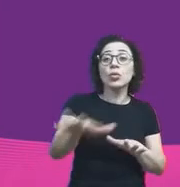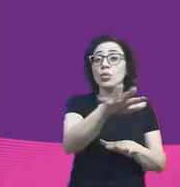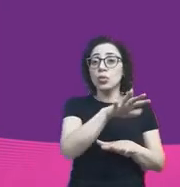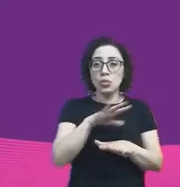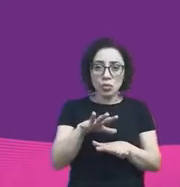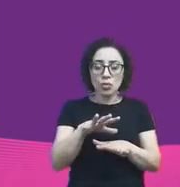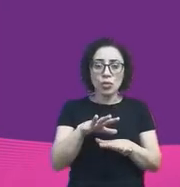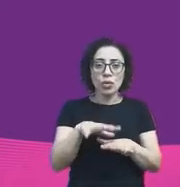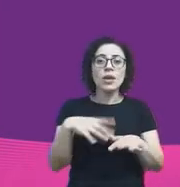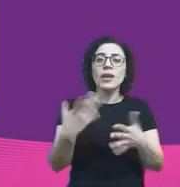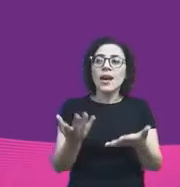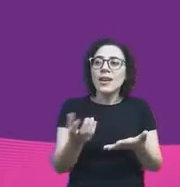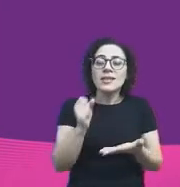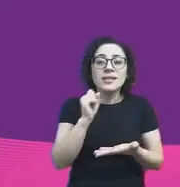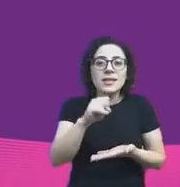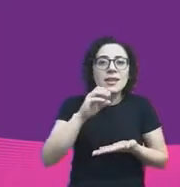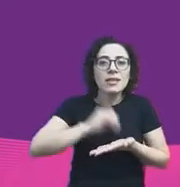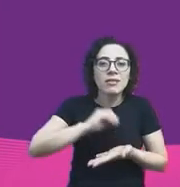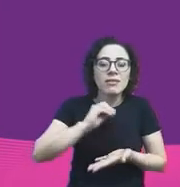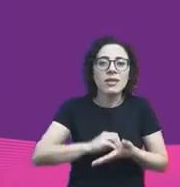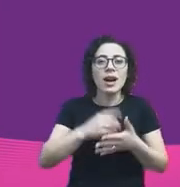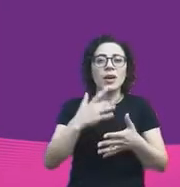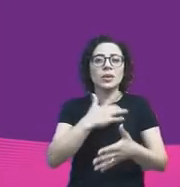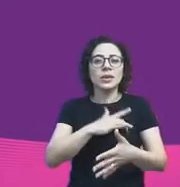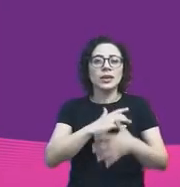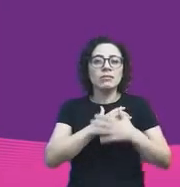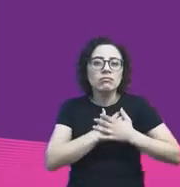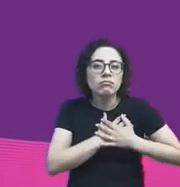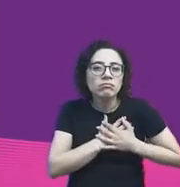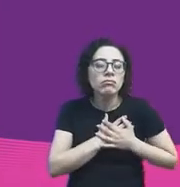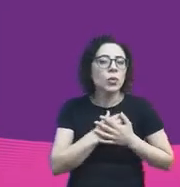transforma qualquer trabalho, qualquer local,